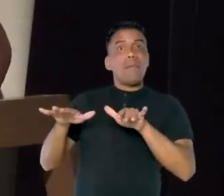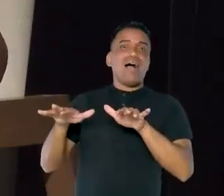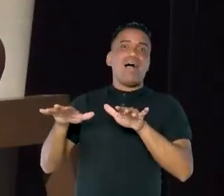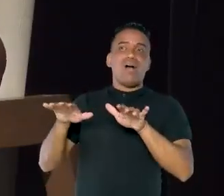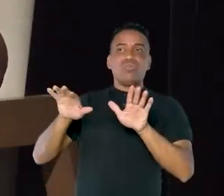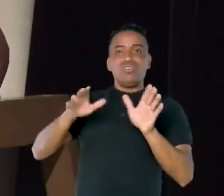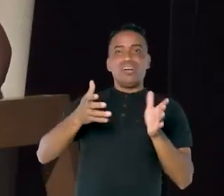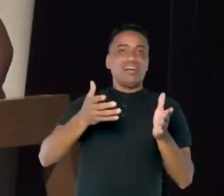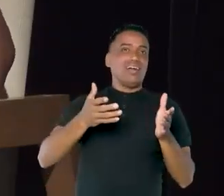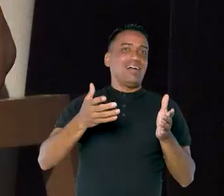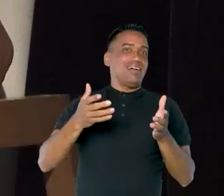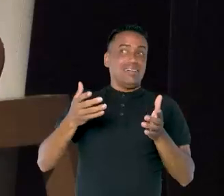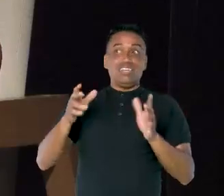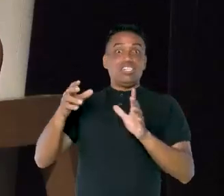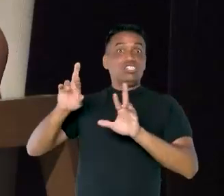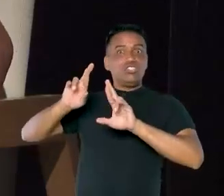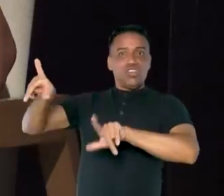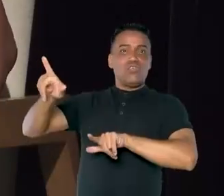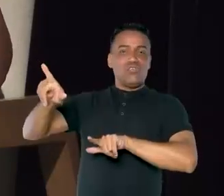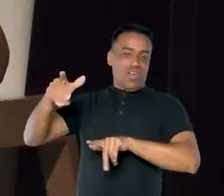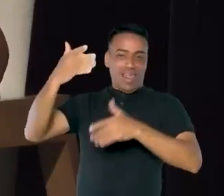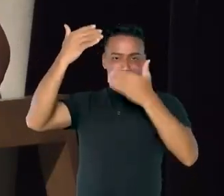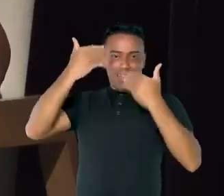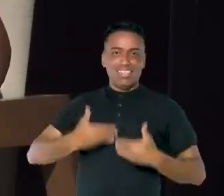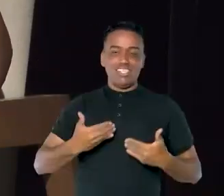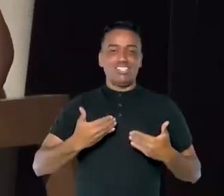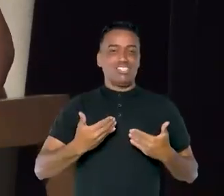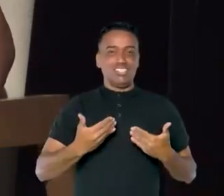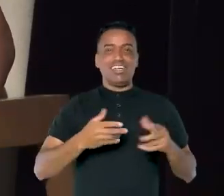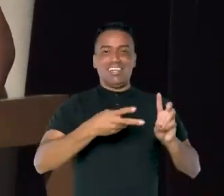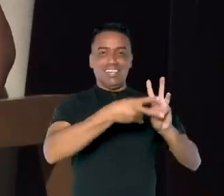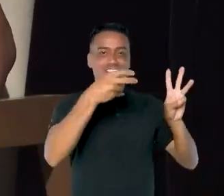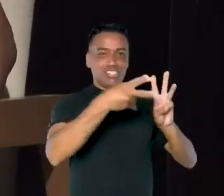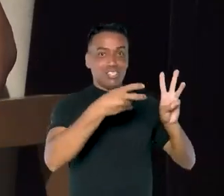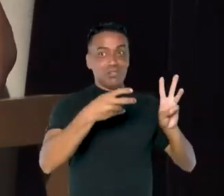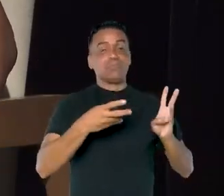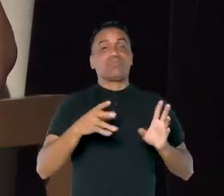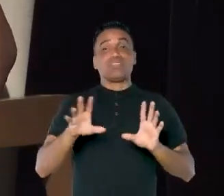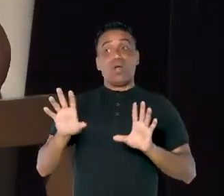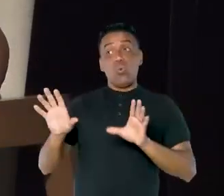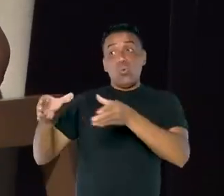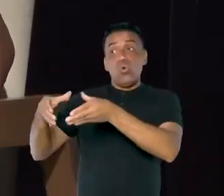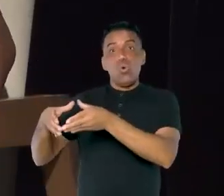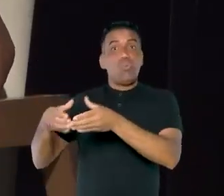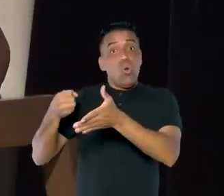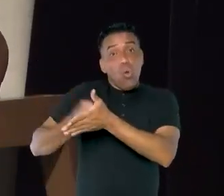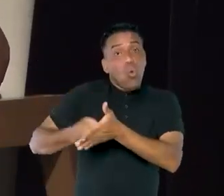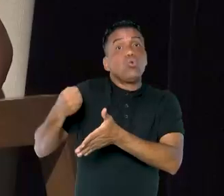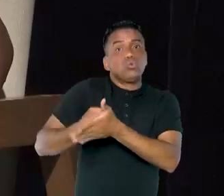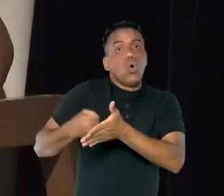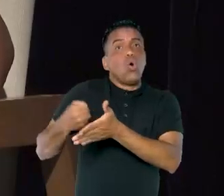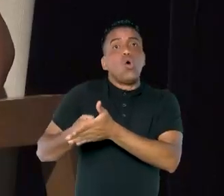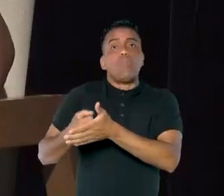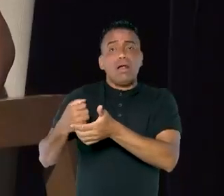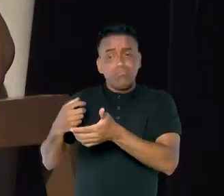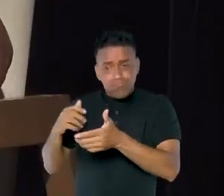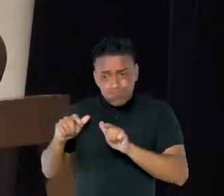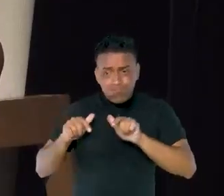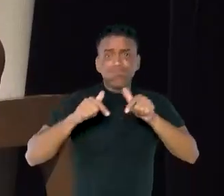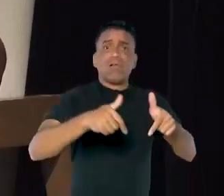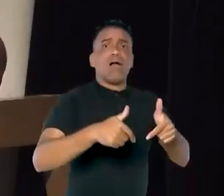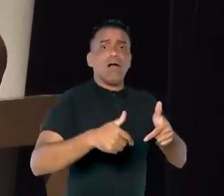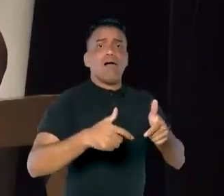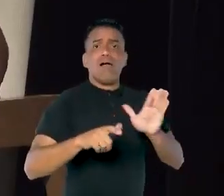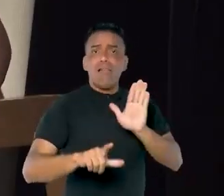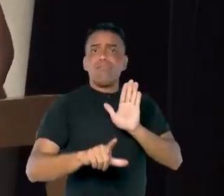outro cesto. Né? Então, nossos irmãos que estão nesse cesto, eles lutaram bastante para se manter essas